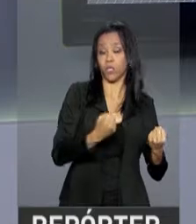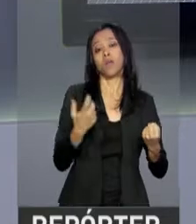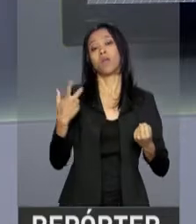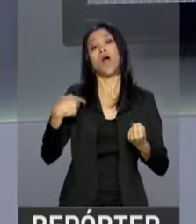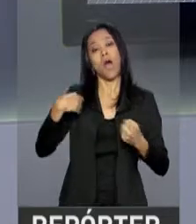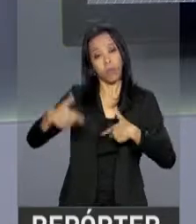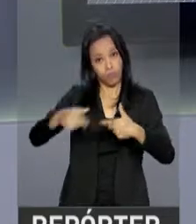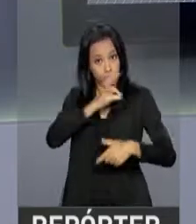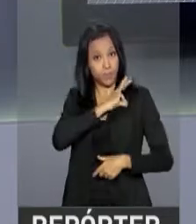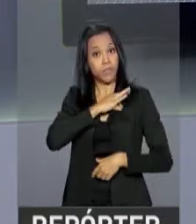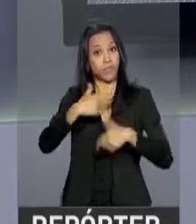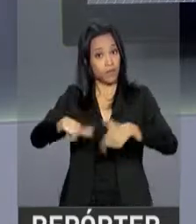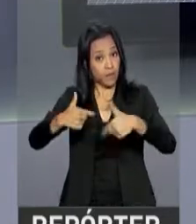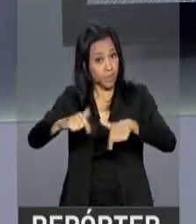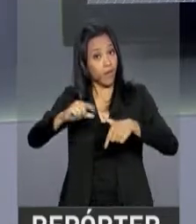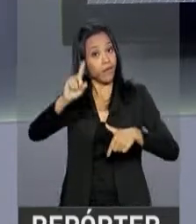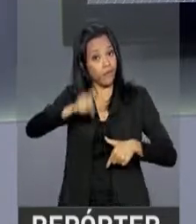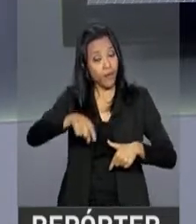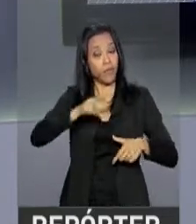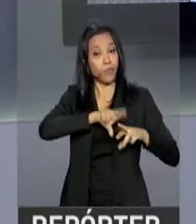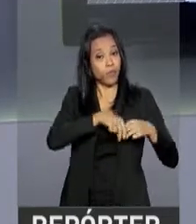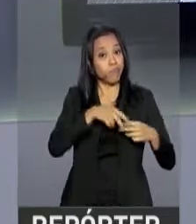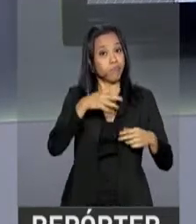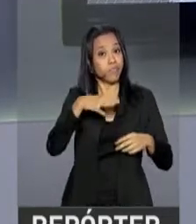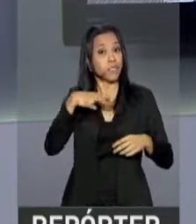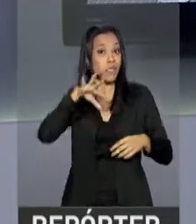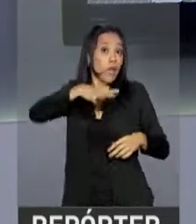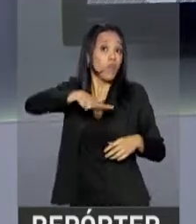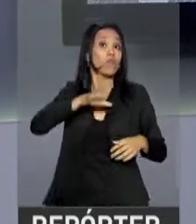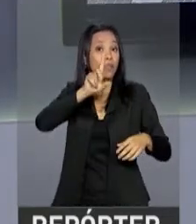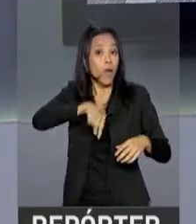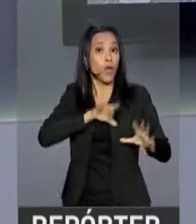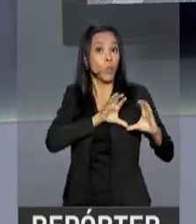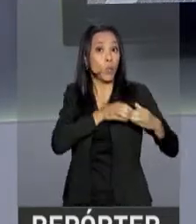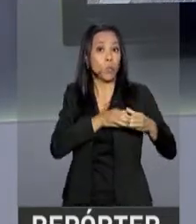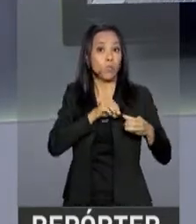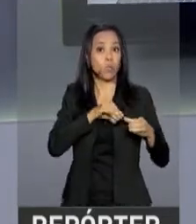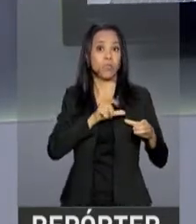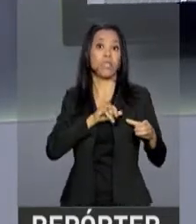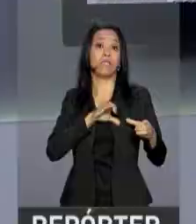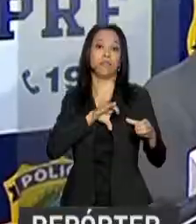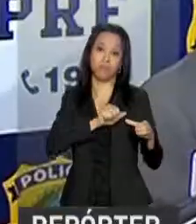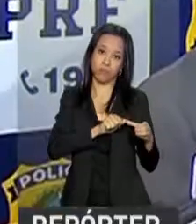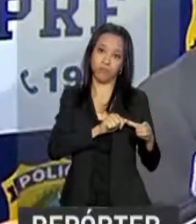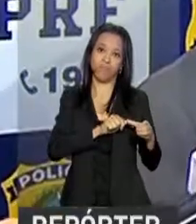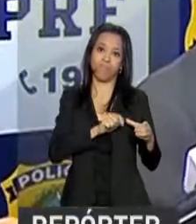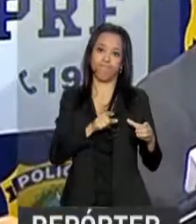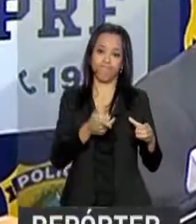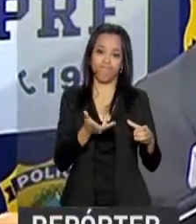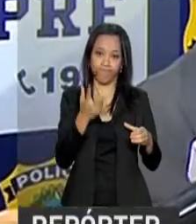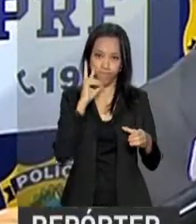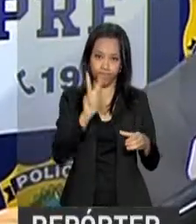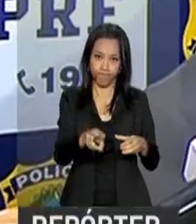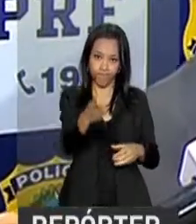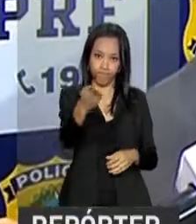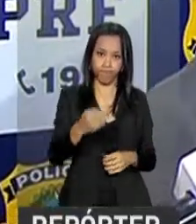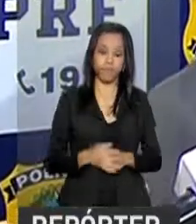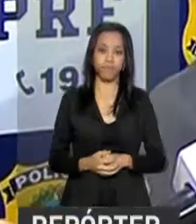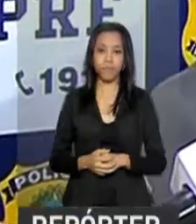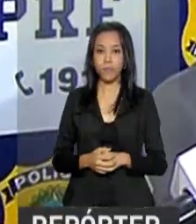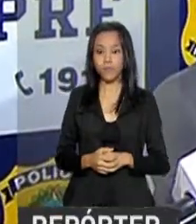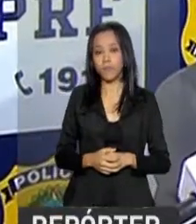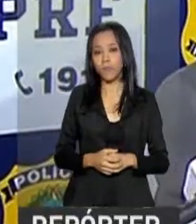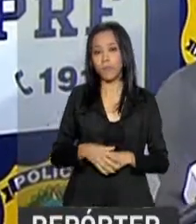polícia trabalha com a hipótese de crime cometido por milícias vamos ouvi lo segundo